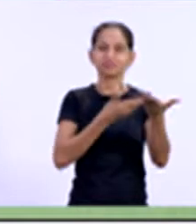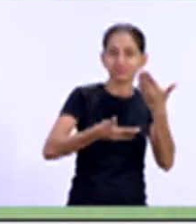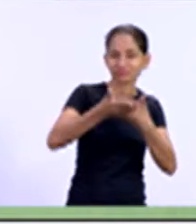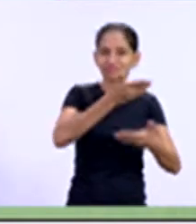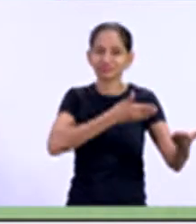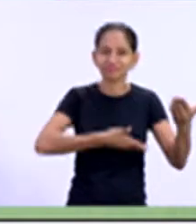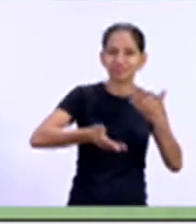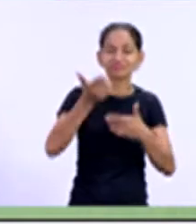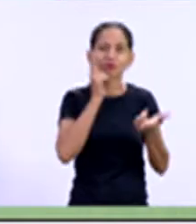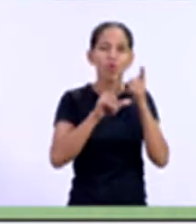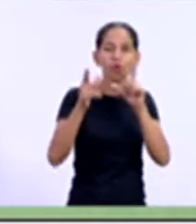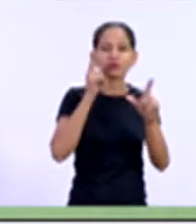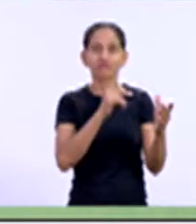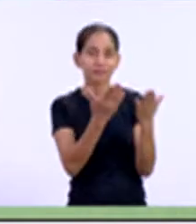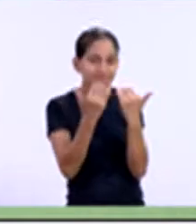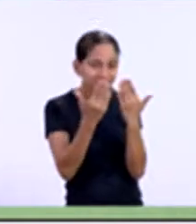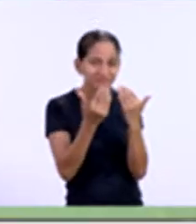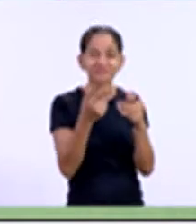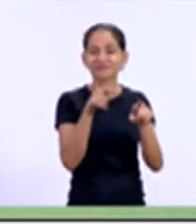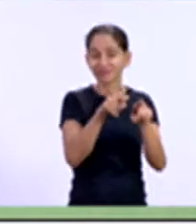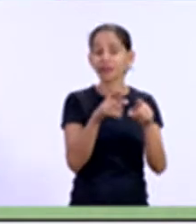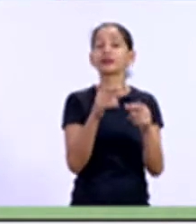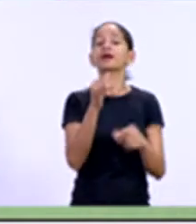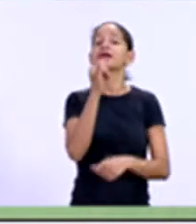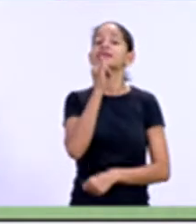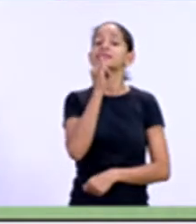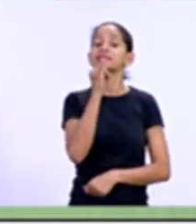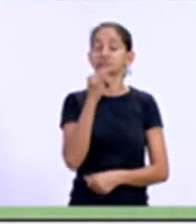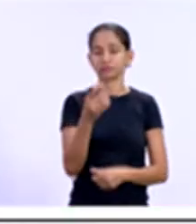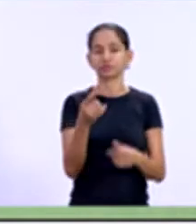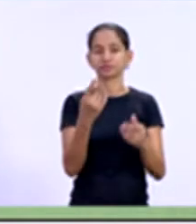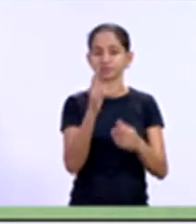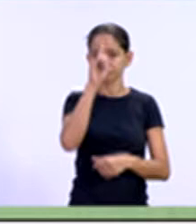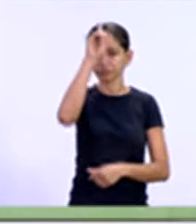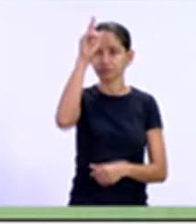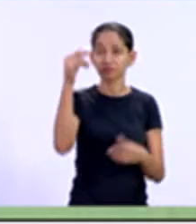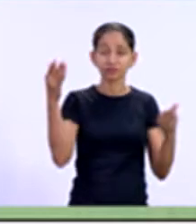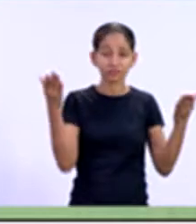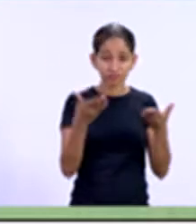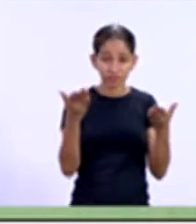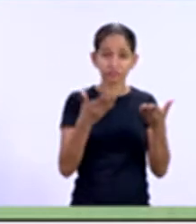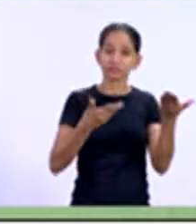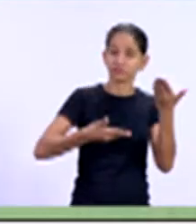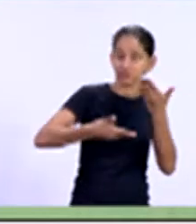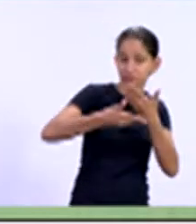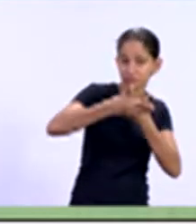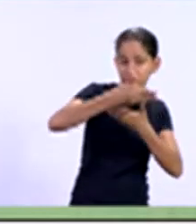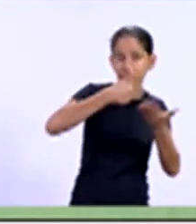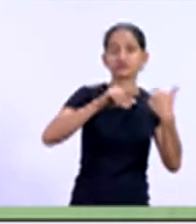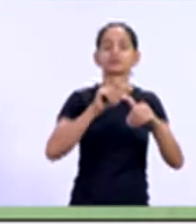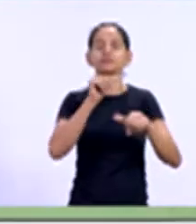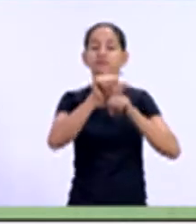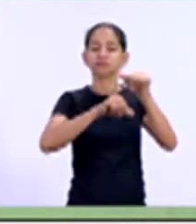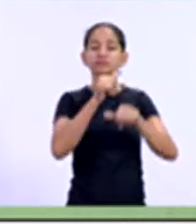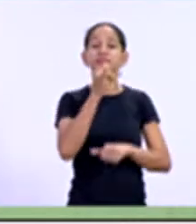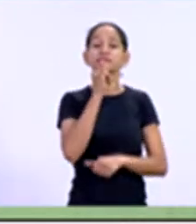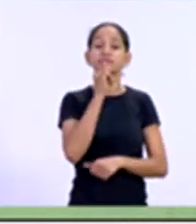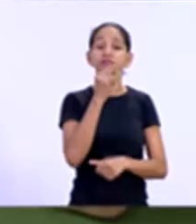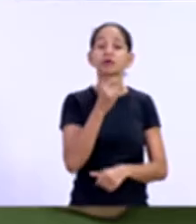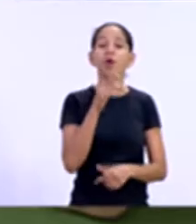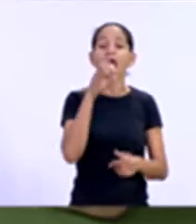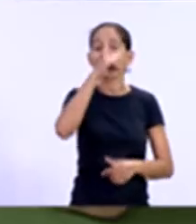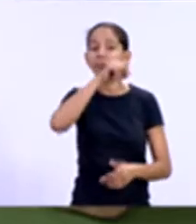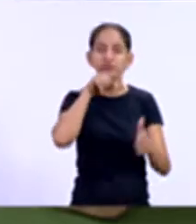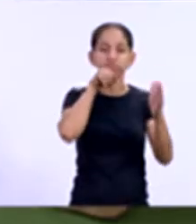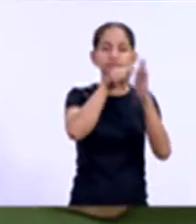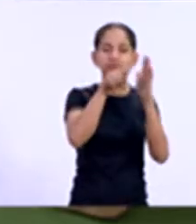interatividade. Ela é criada, por exemplo, agora para trocar essas informações simultaneamente, para eu ter a resposta